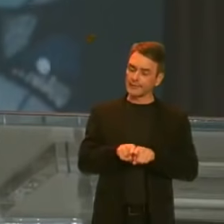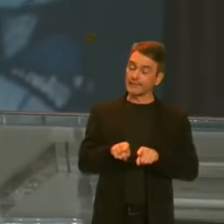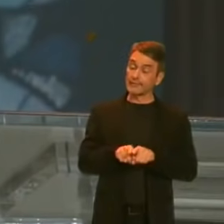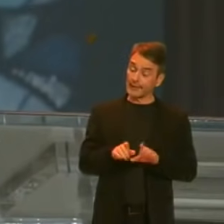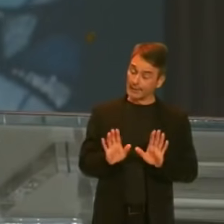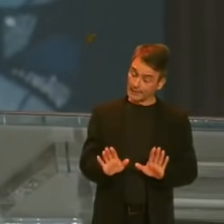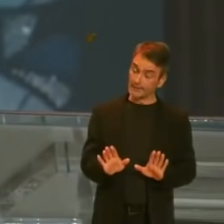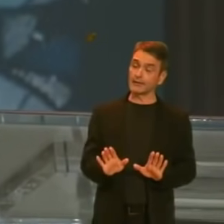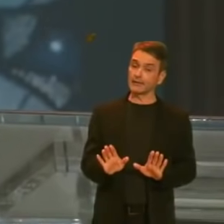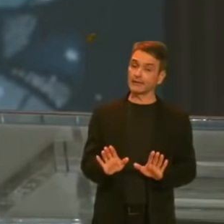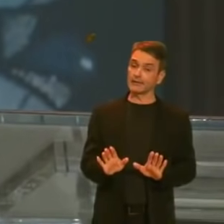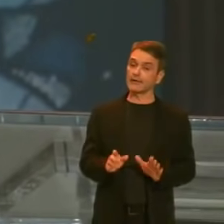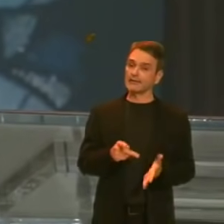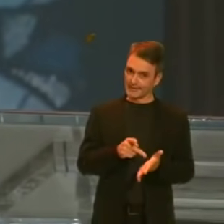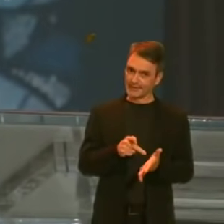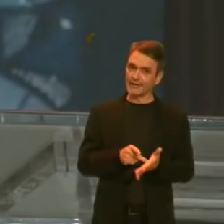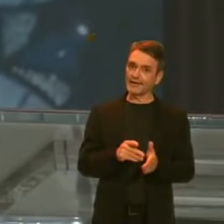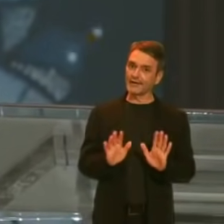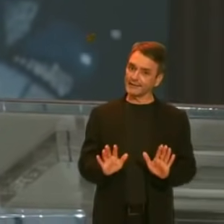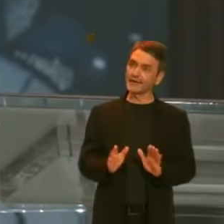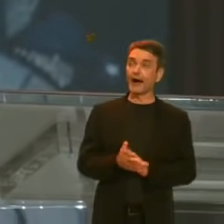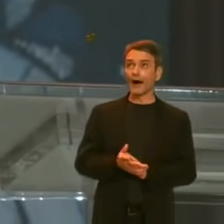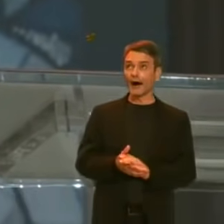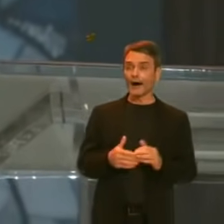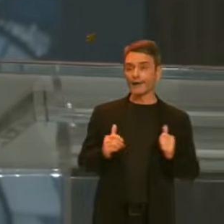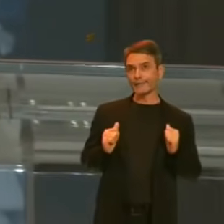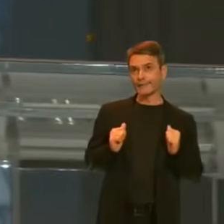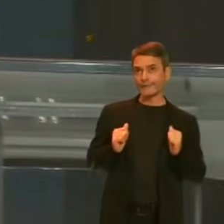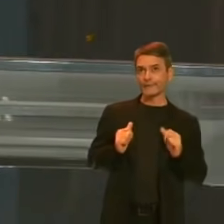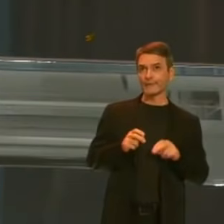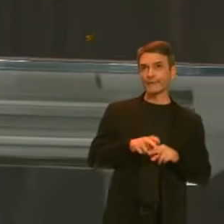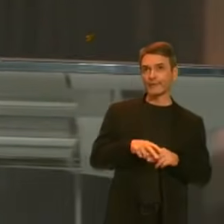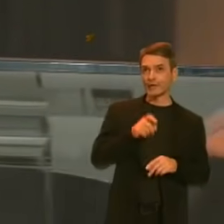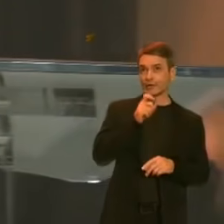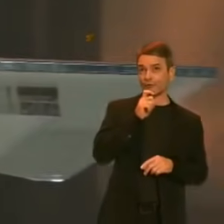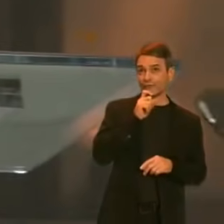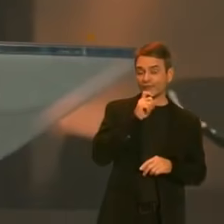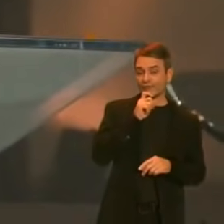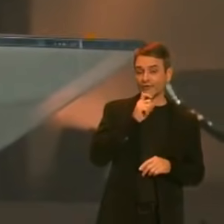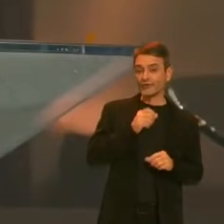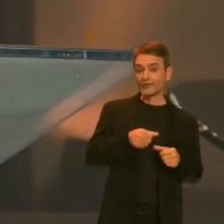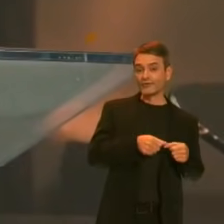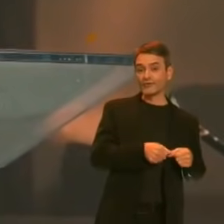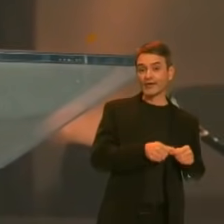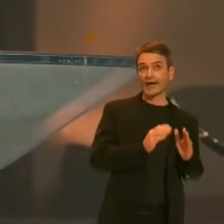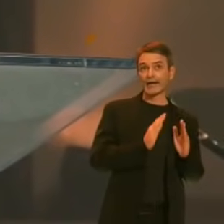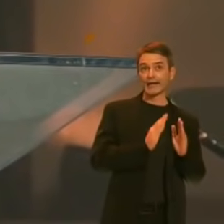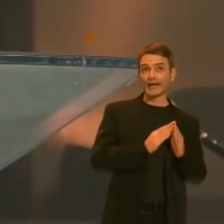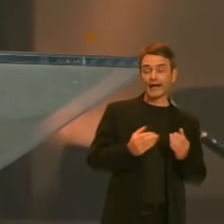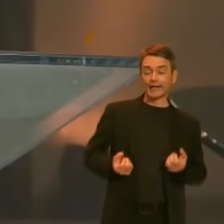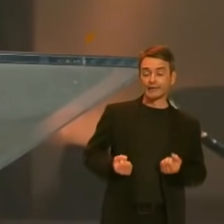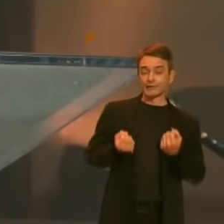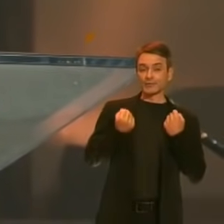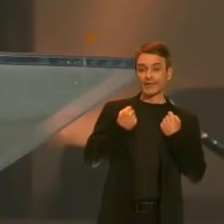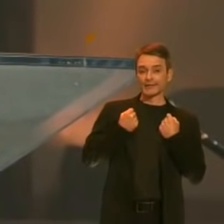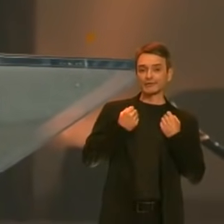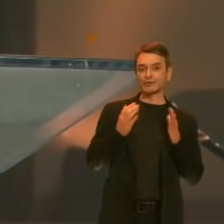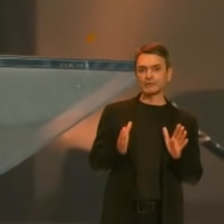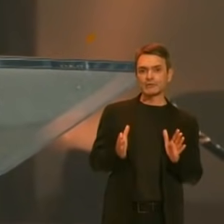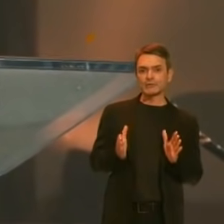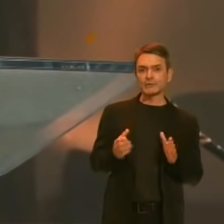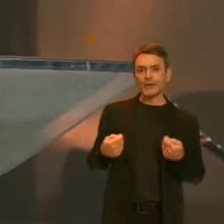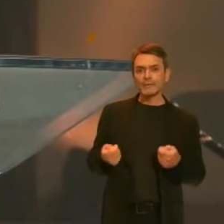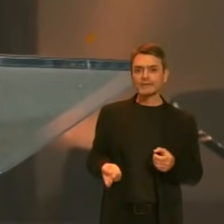Não é verdade? Não é? Tá tão bom, ainda mais no frio, falar a verdade, né? Essa cobertinha e tal. Gente, está na hora